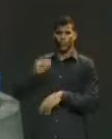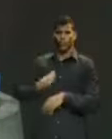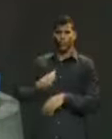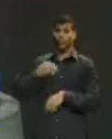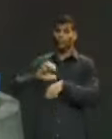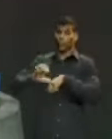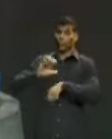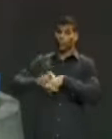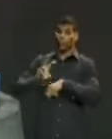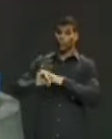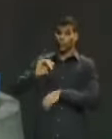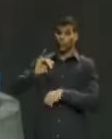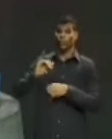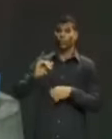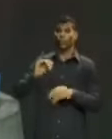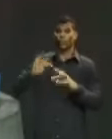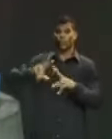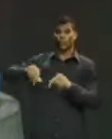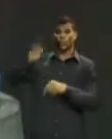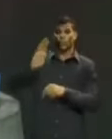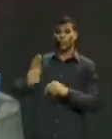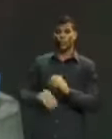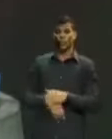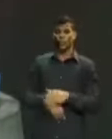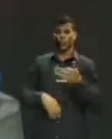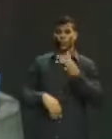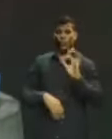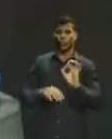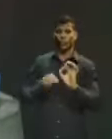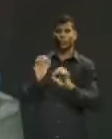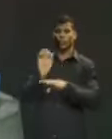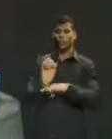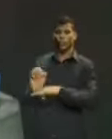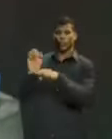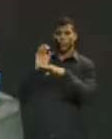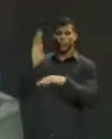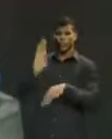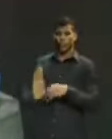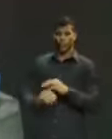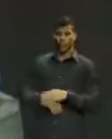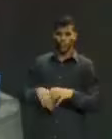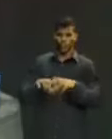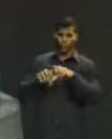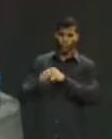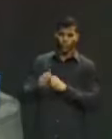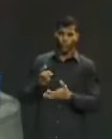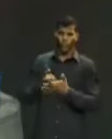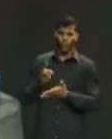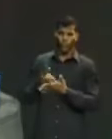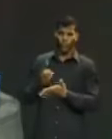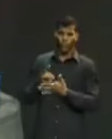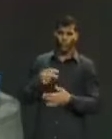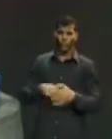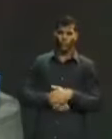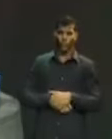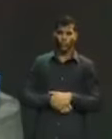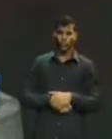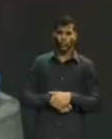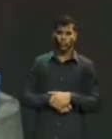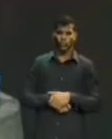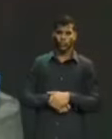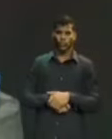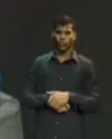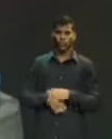todo o Brasil. Já chegamos a mais de 10 estados brasileiros com formação continuada. No nosso próxima edição de um